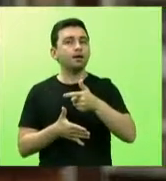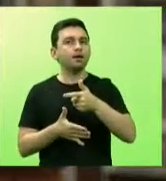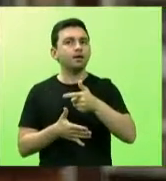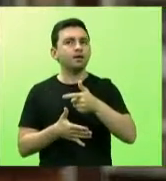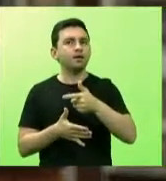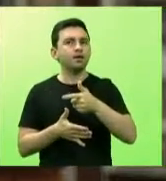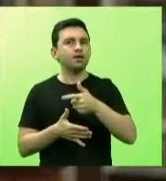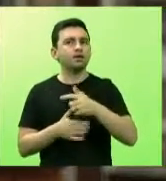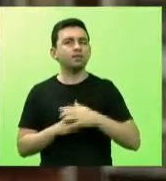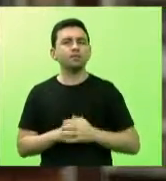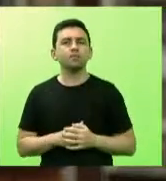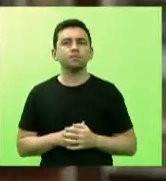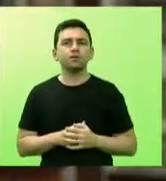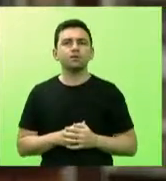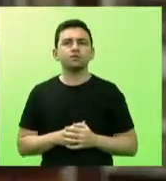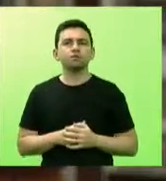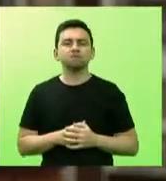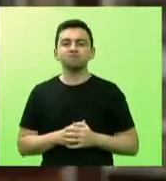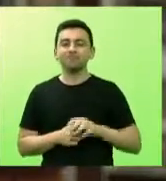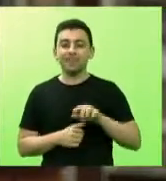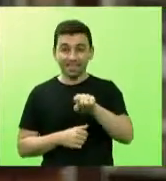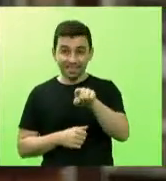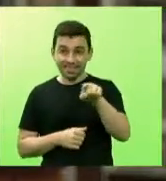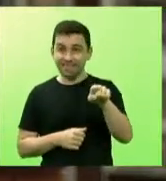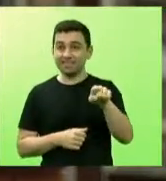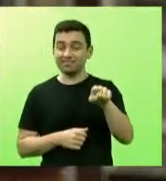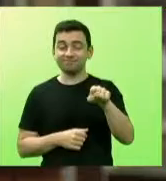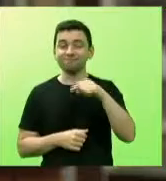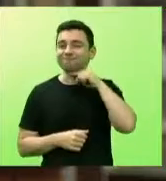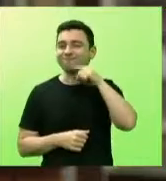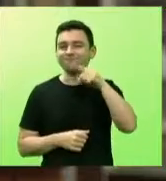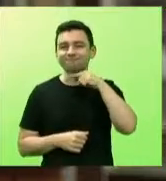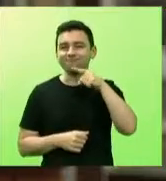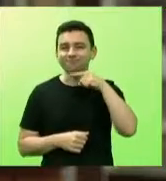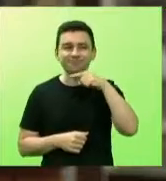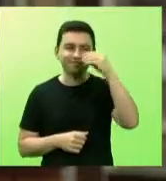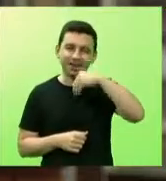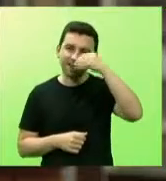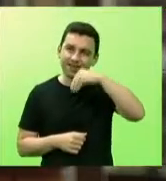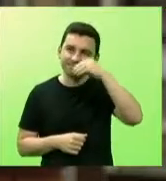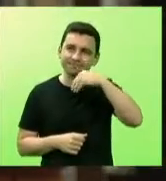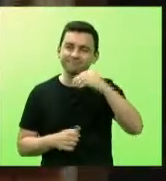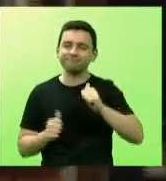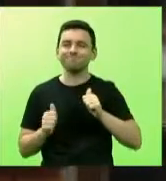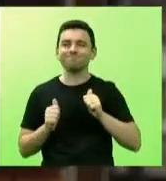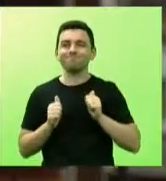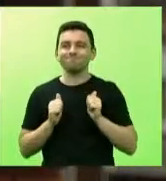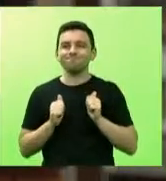Não era pouco, nem assim ele conseguiu um ímpeto para... Foi fraco, foi passivo.